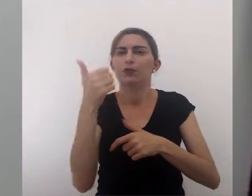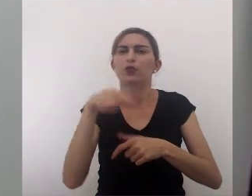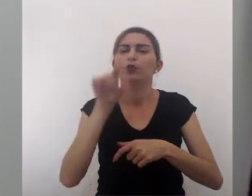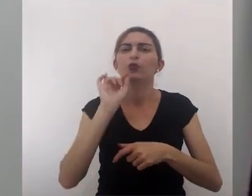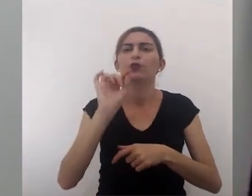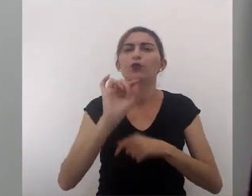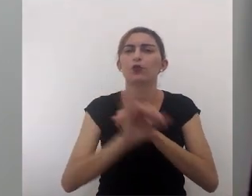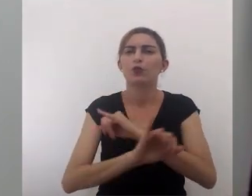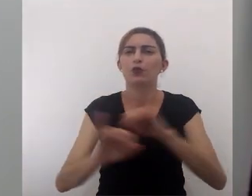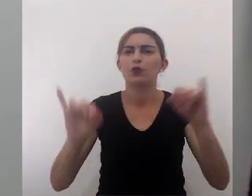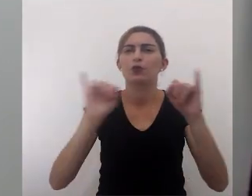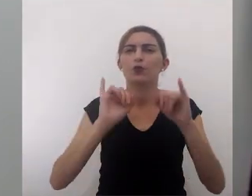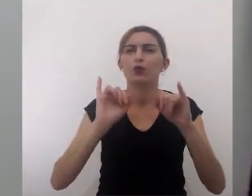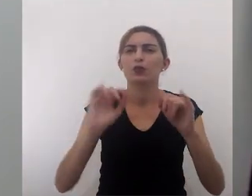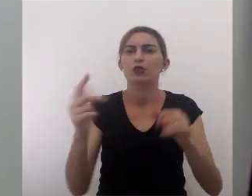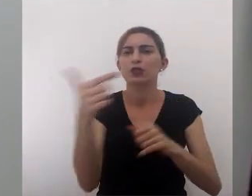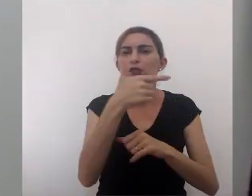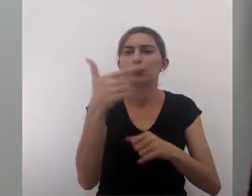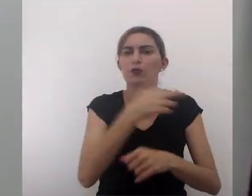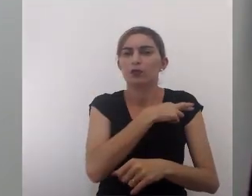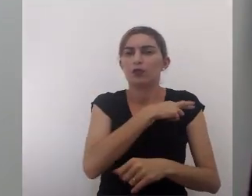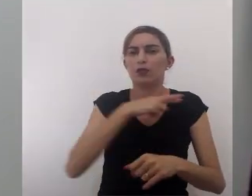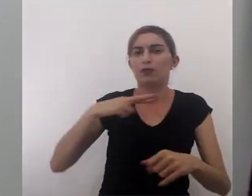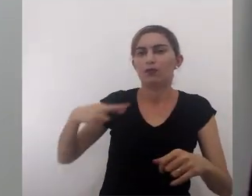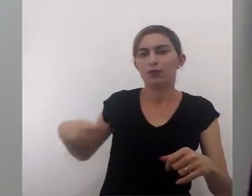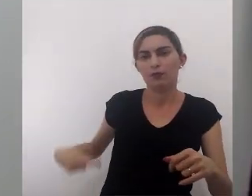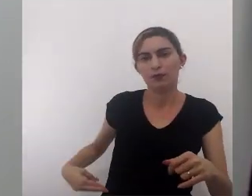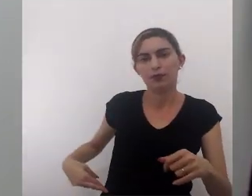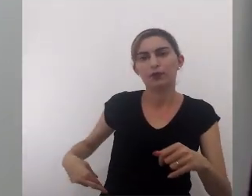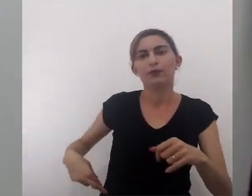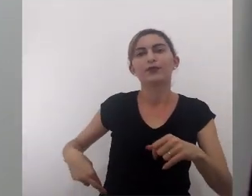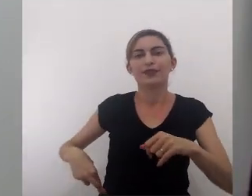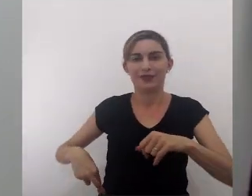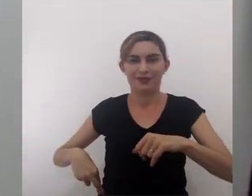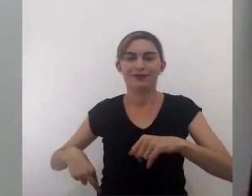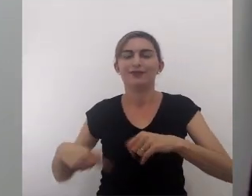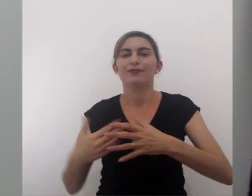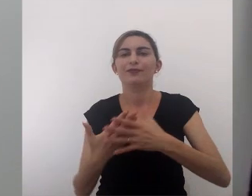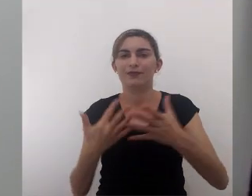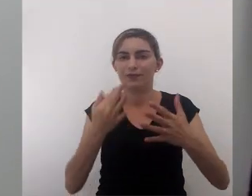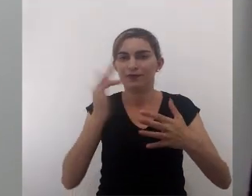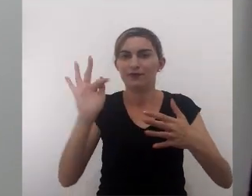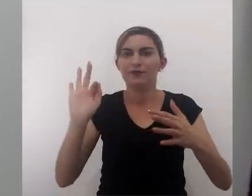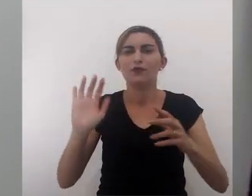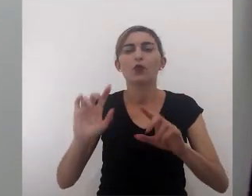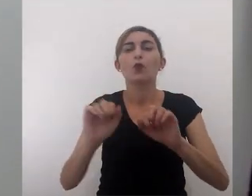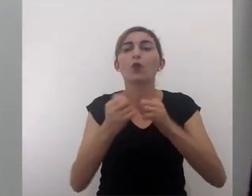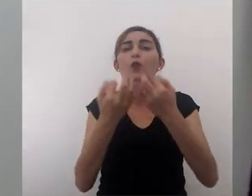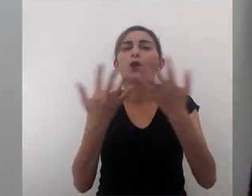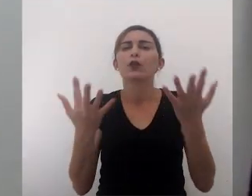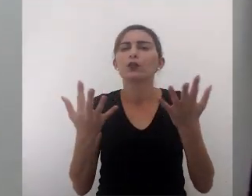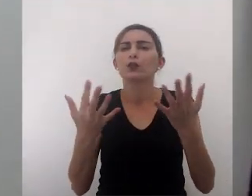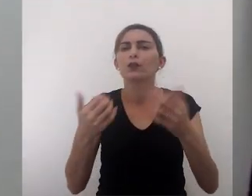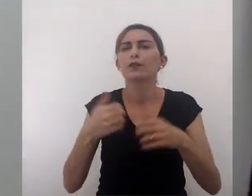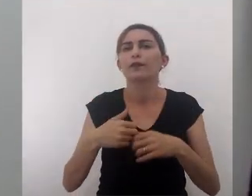o que, pessoal? A Segunda República Francesa. Quando foi isso?